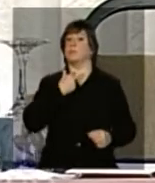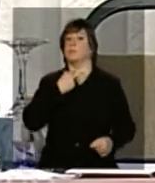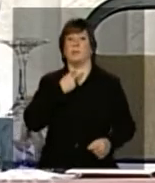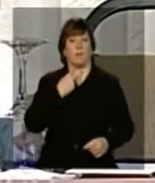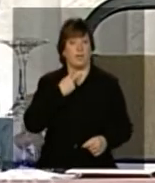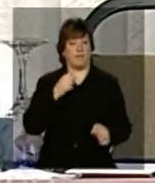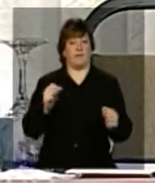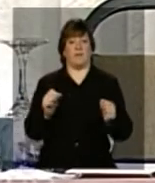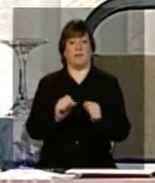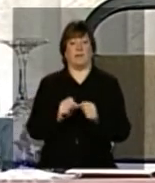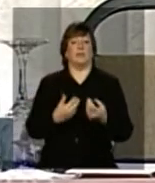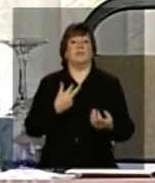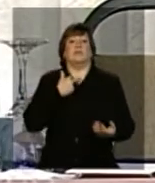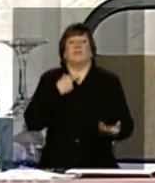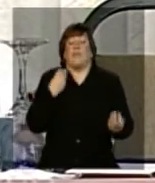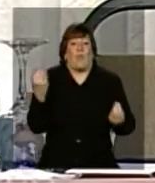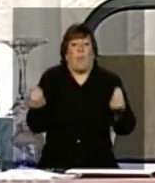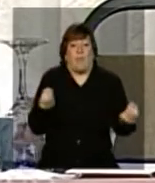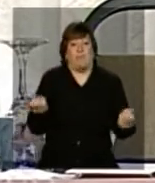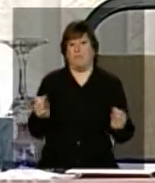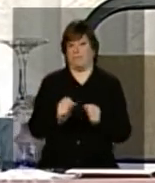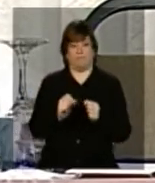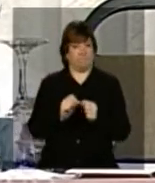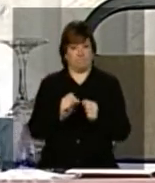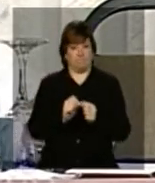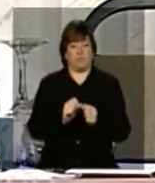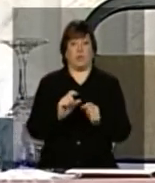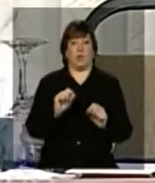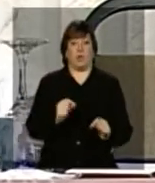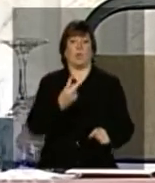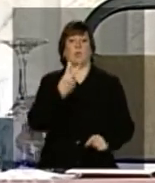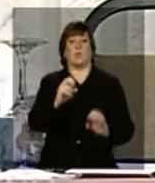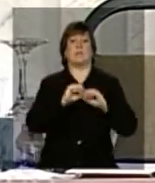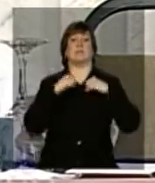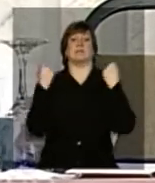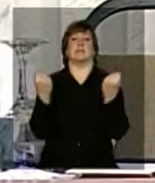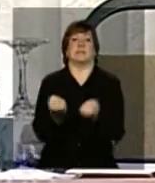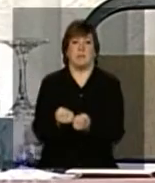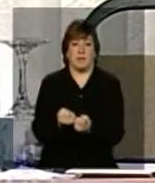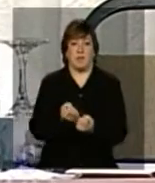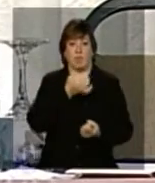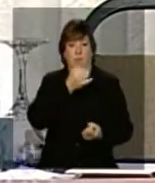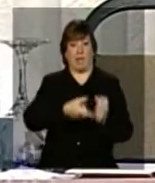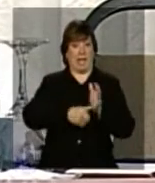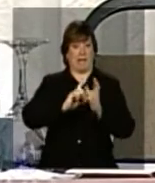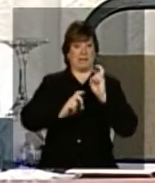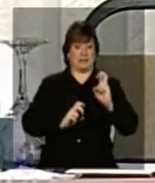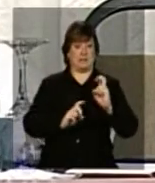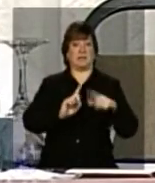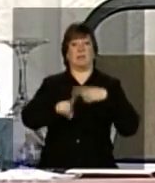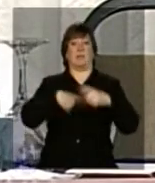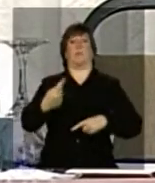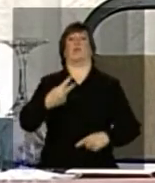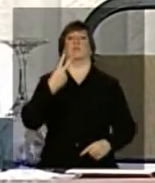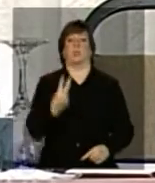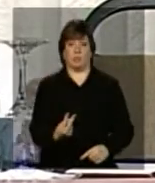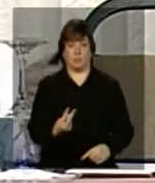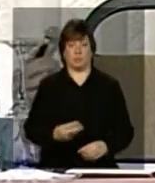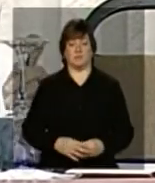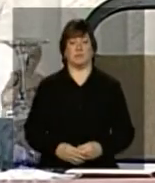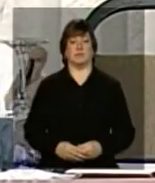pudemos fazer, não tivemos condições de fazer os dois seminários propostos, antes era cinco, depois dois, não